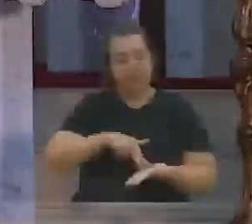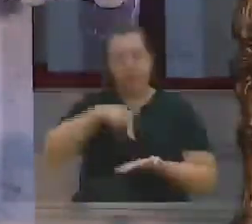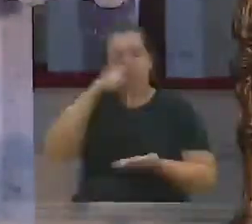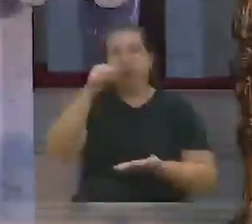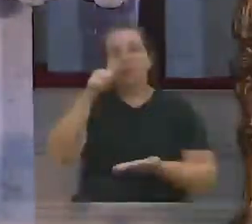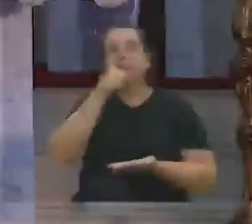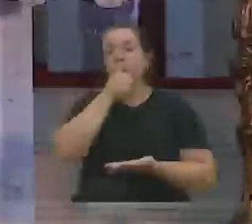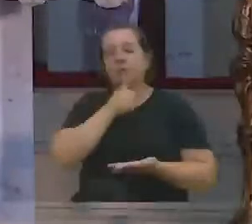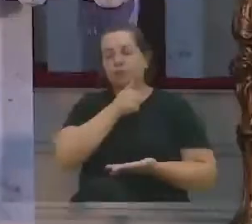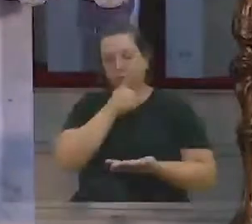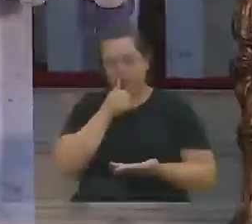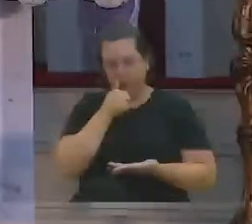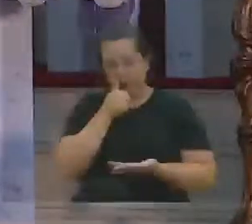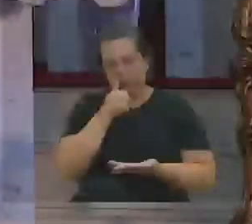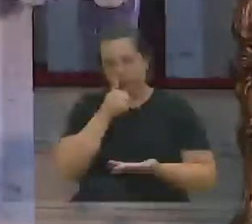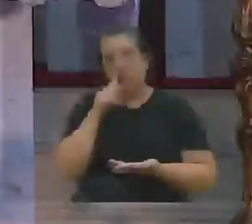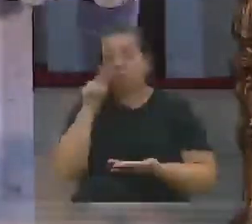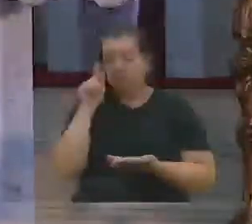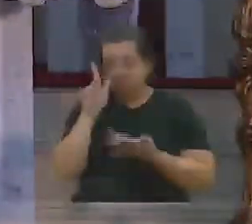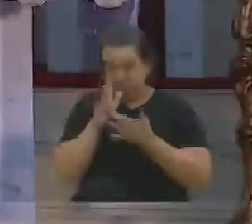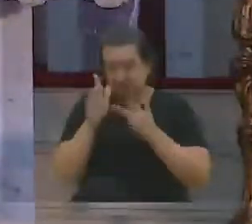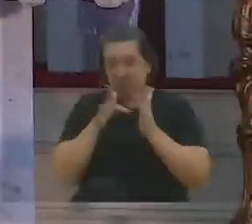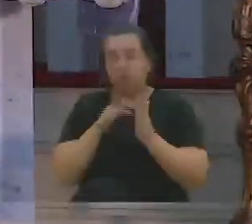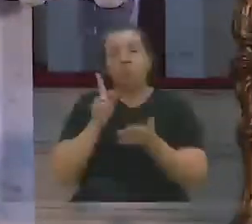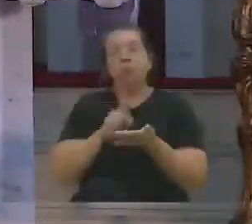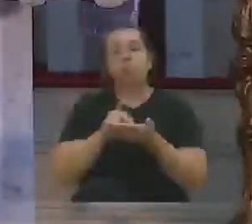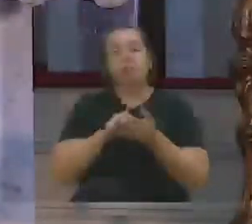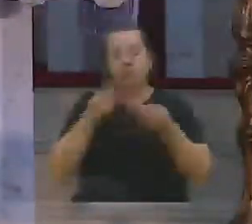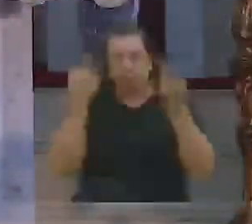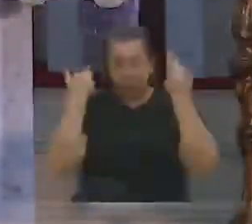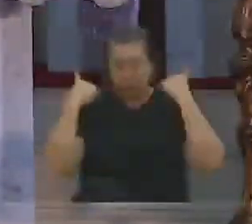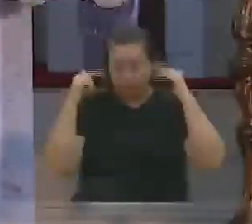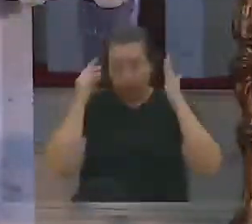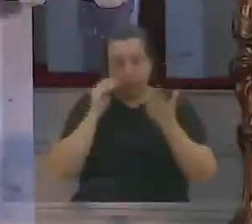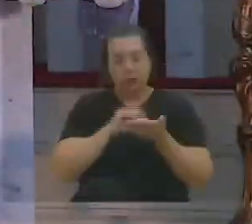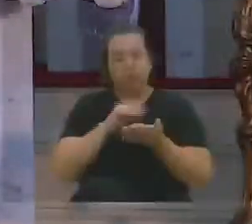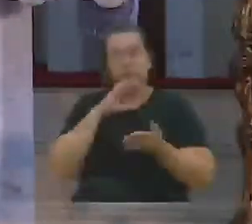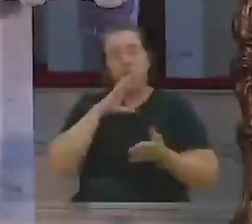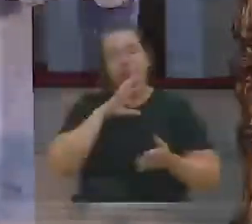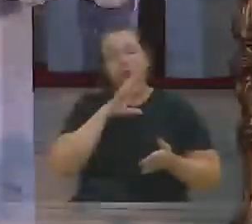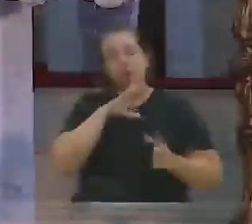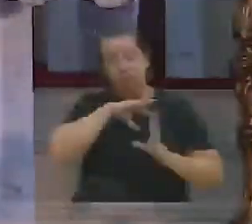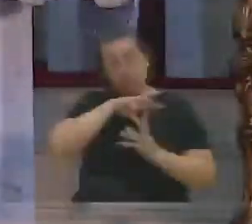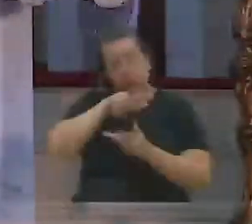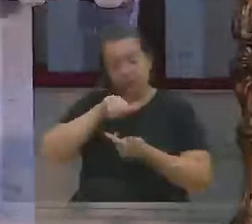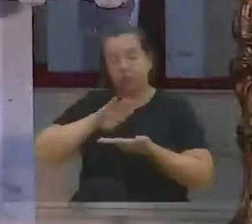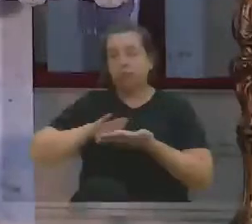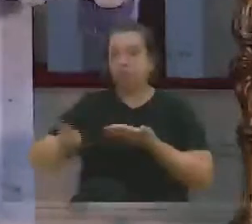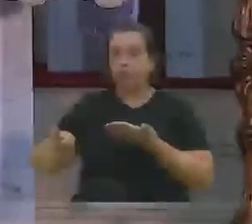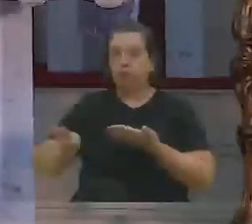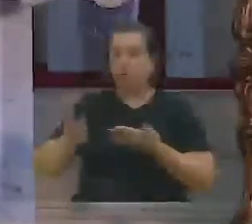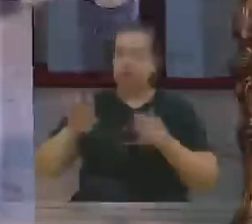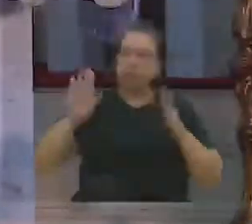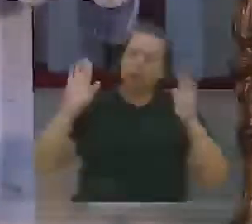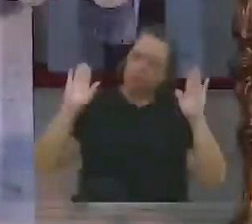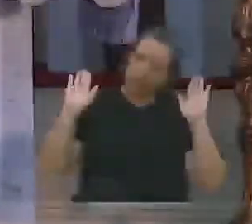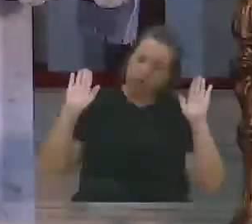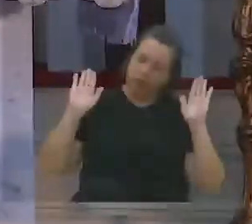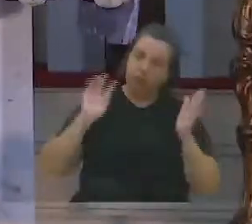foi imolado. Ele é o verdadeiro Cordeiro que tira o pecado do mundo. Morrendo, destruiu a